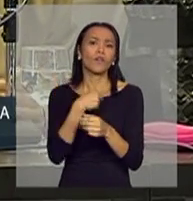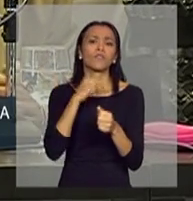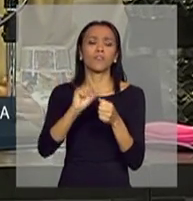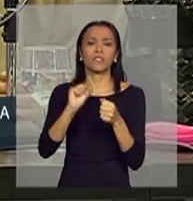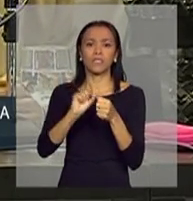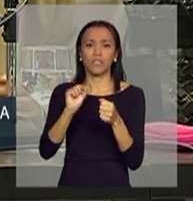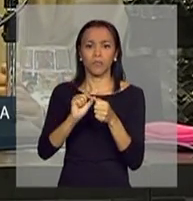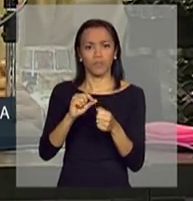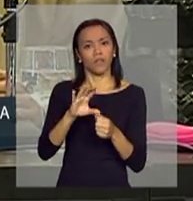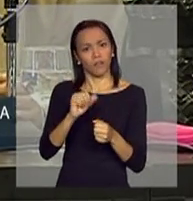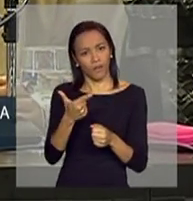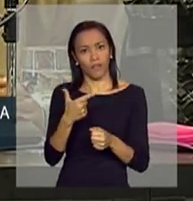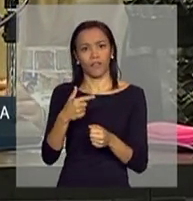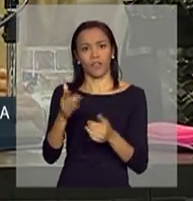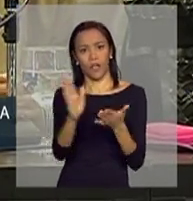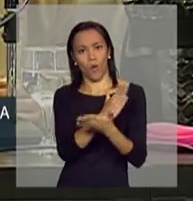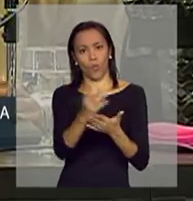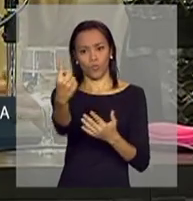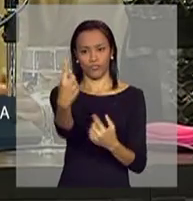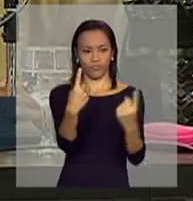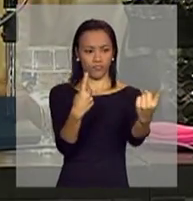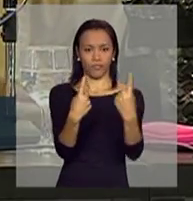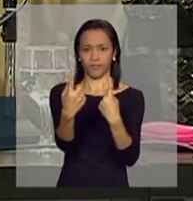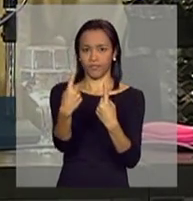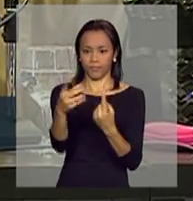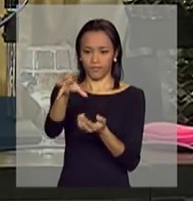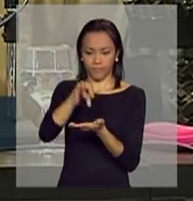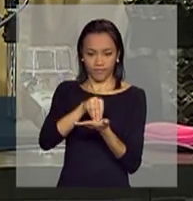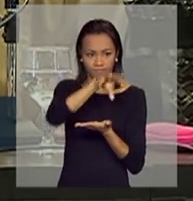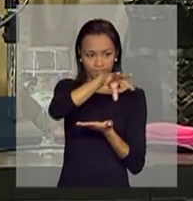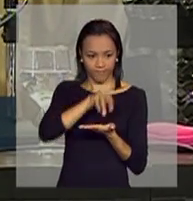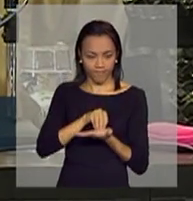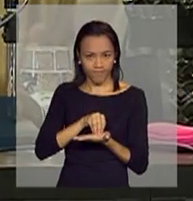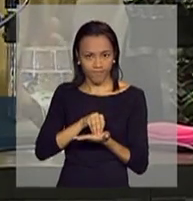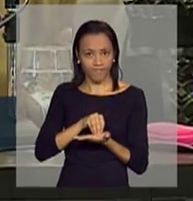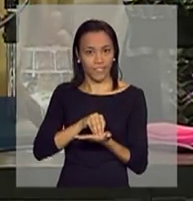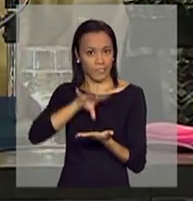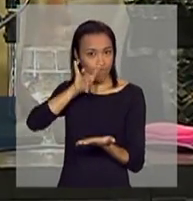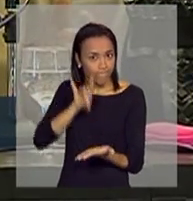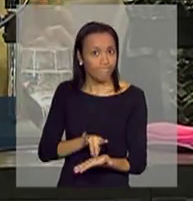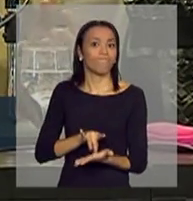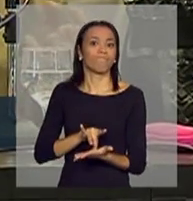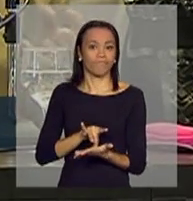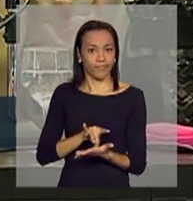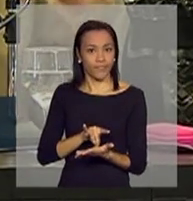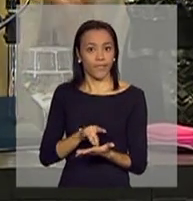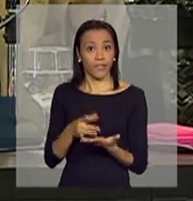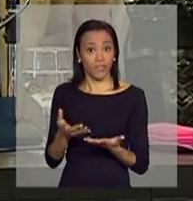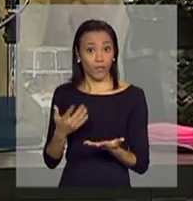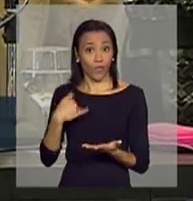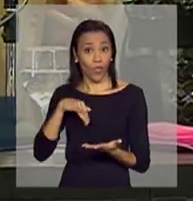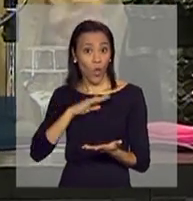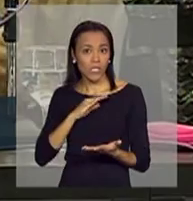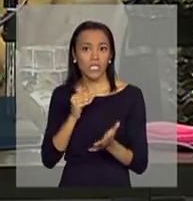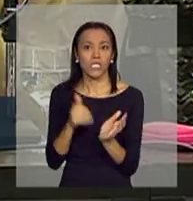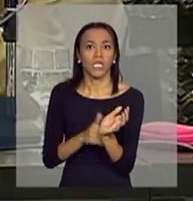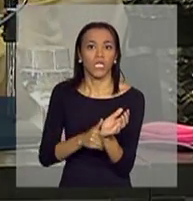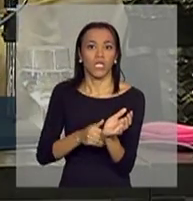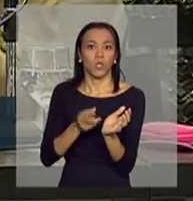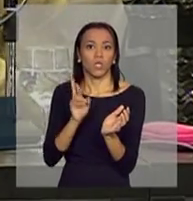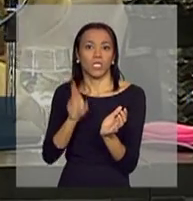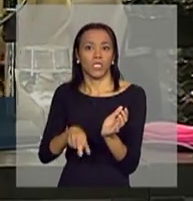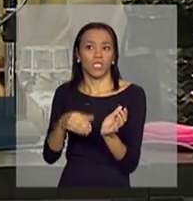alguns depoimentos têm que ser confidenciais. Agora, não é por isso que nós somos a favor do segredo, né? Que não